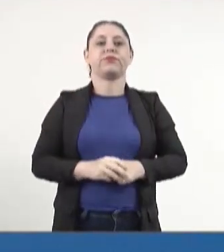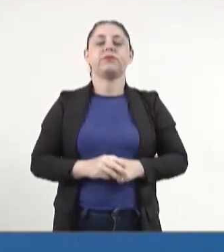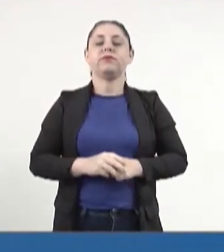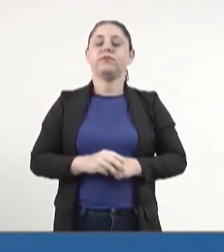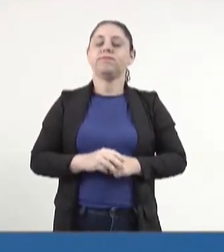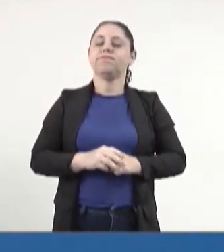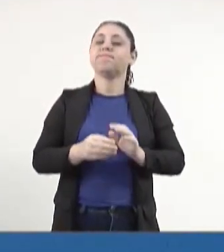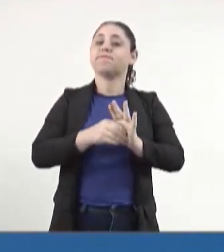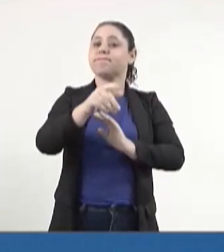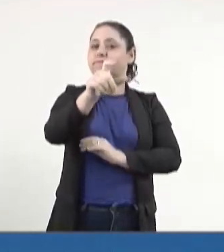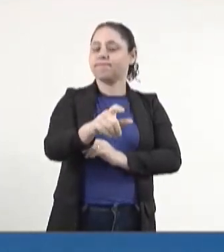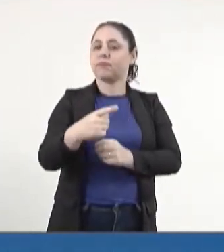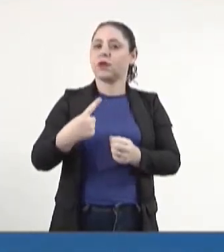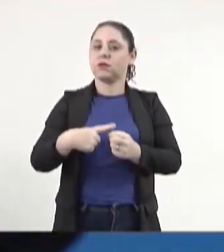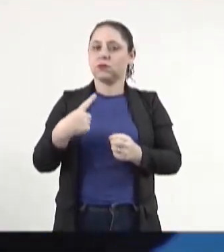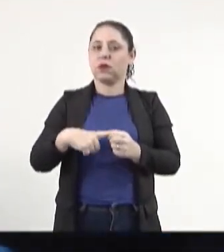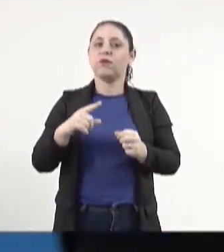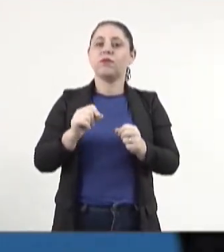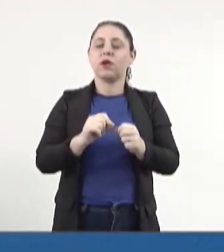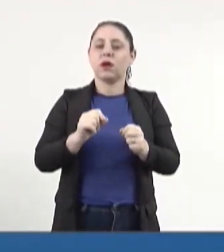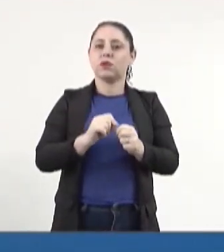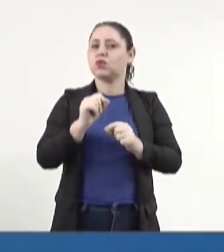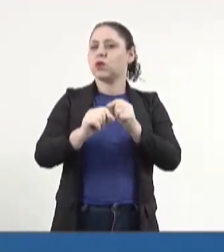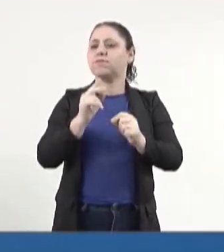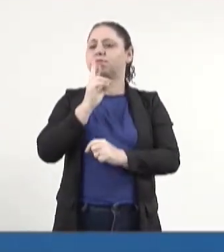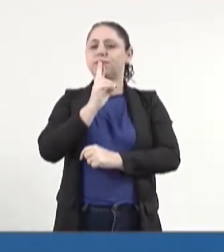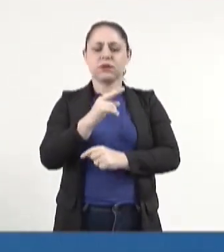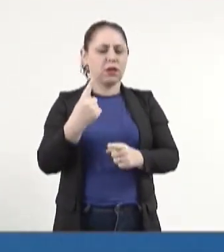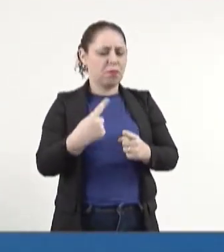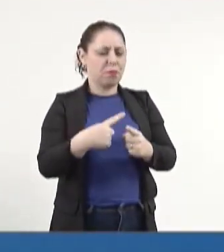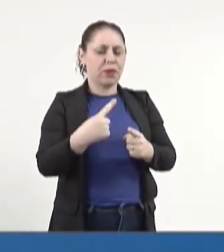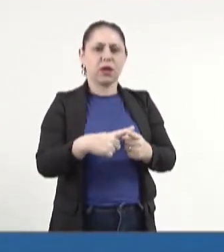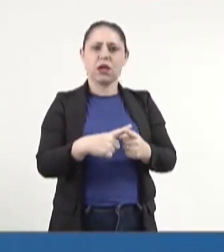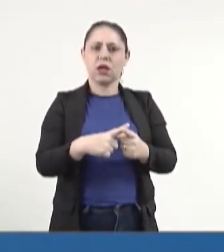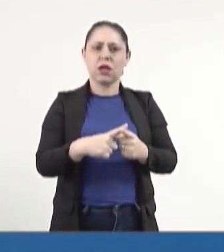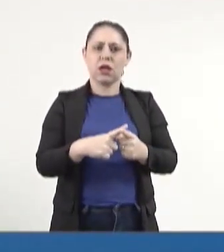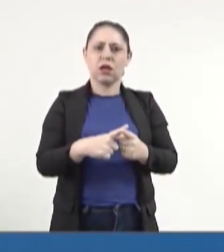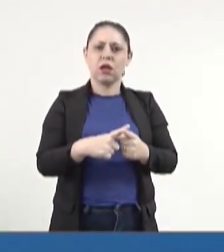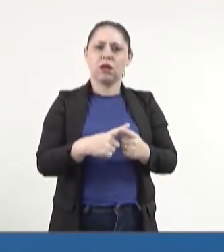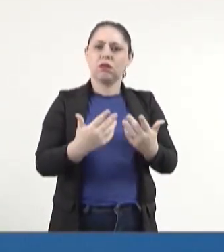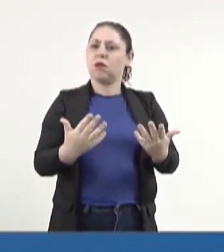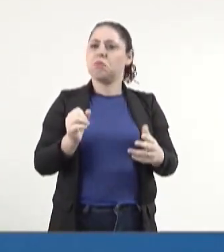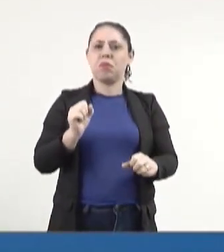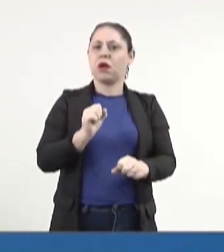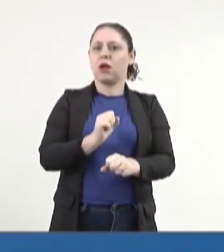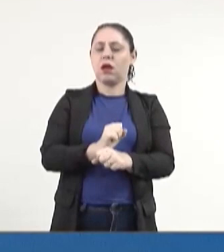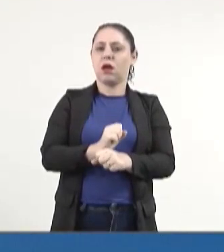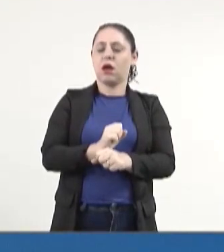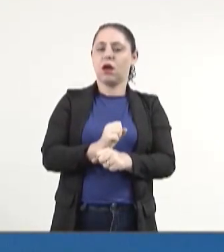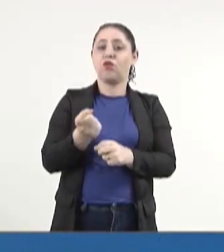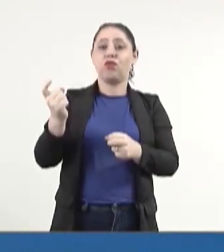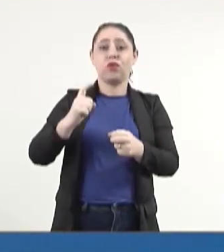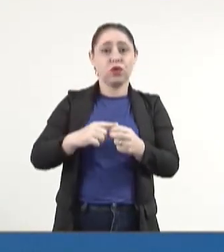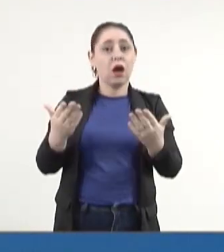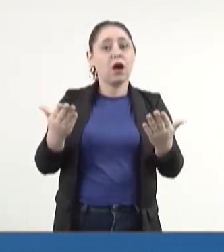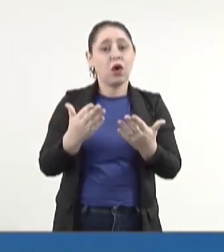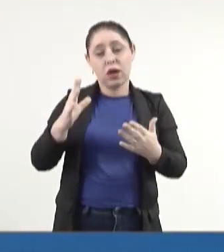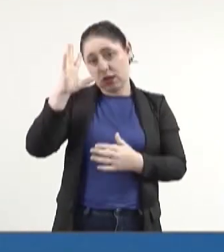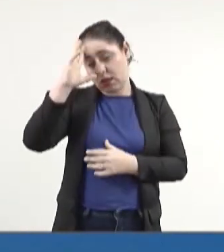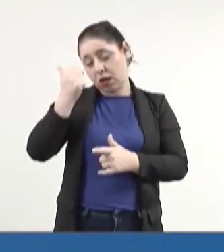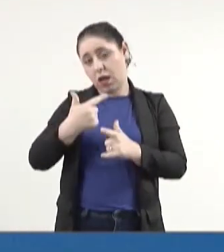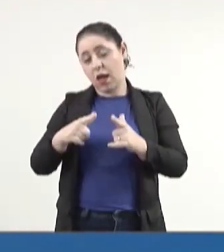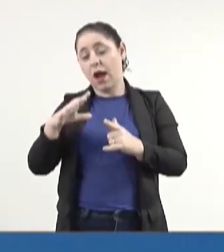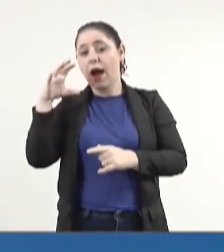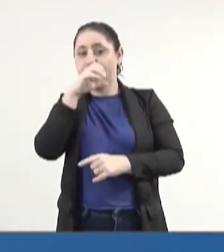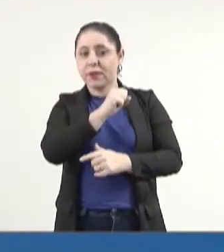agora com essa indicação para que o município dê uma resposta, o porquê da reativação, né? E também busque